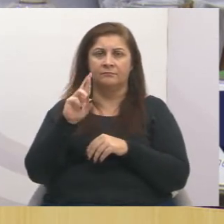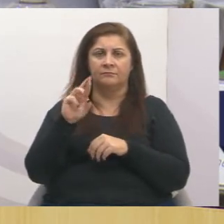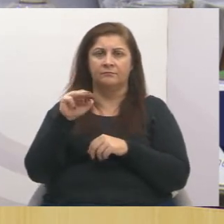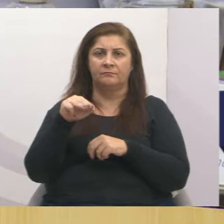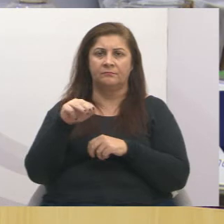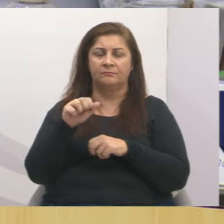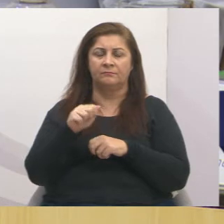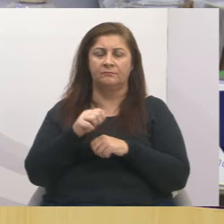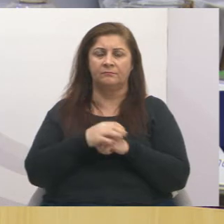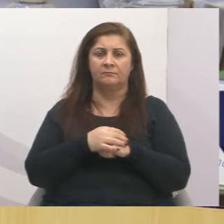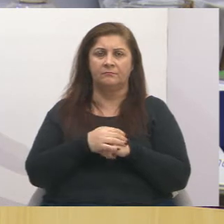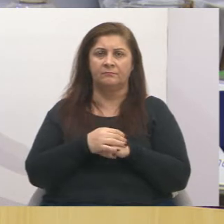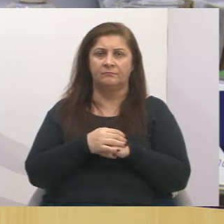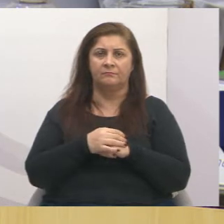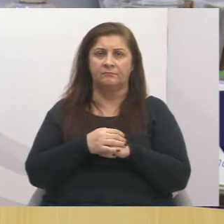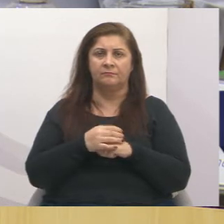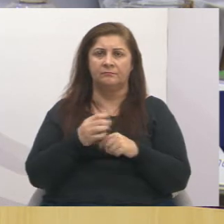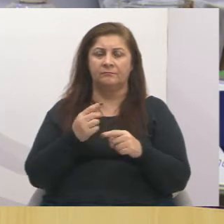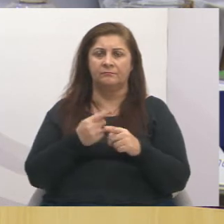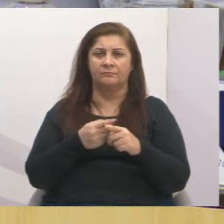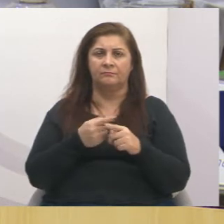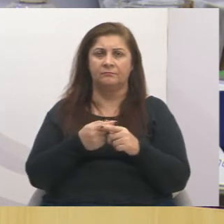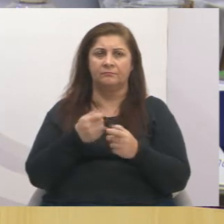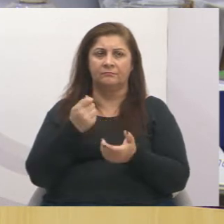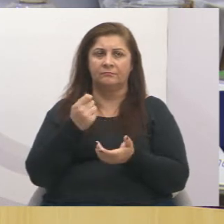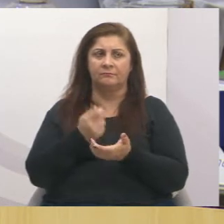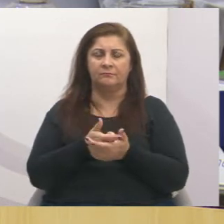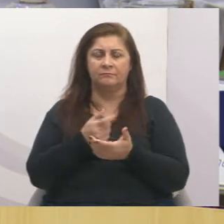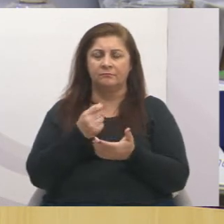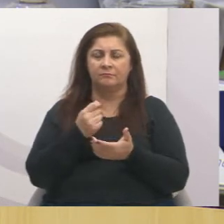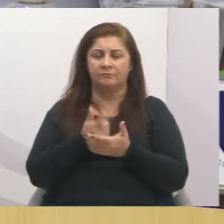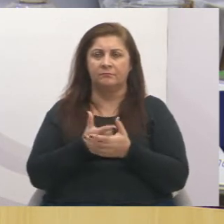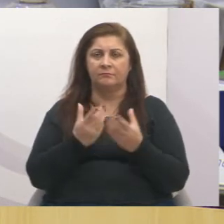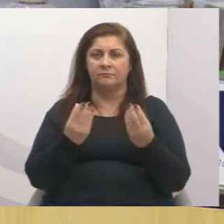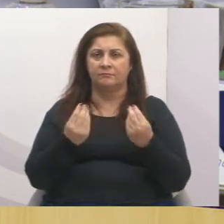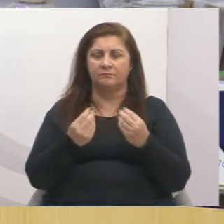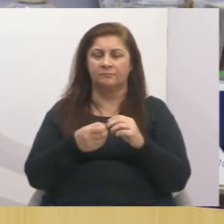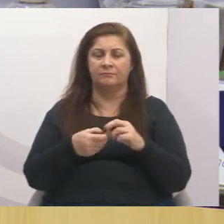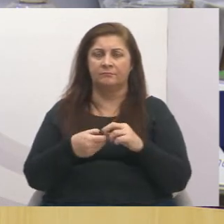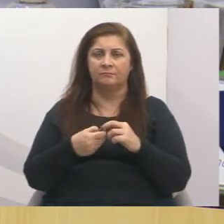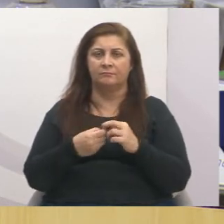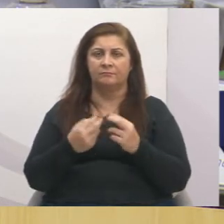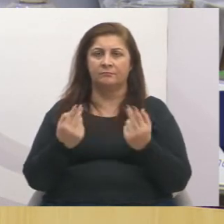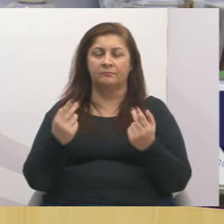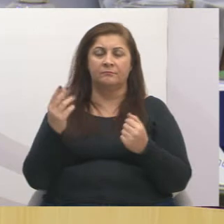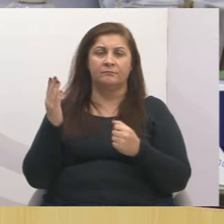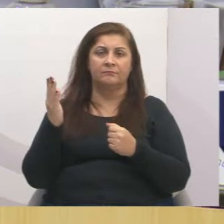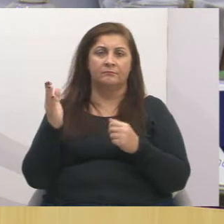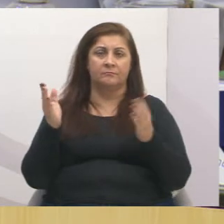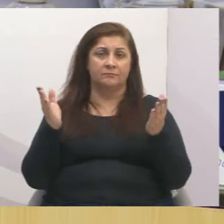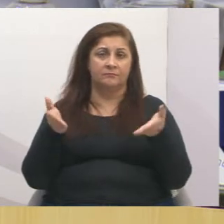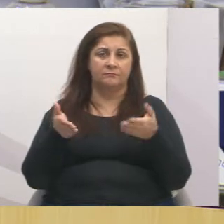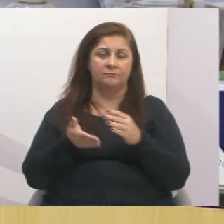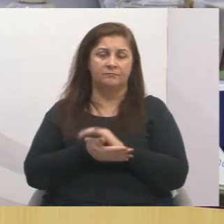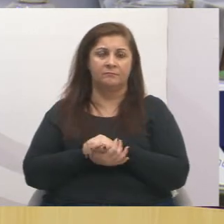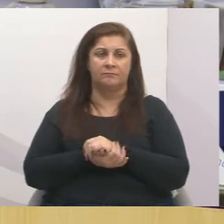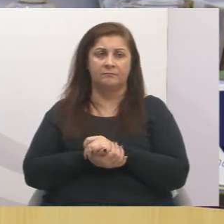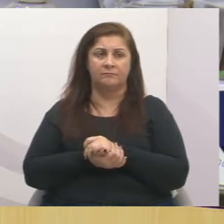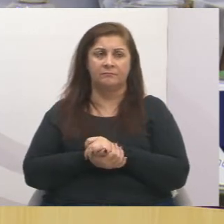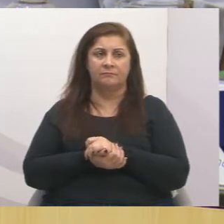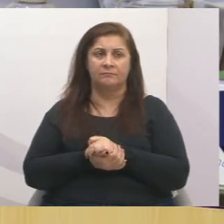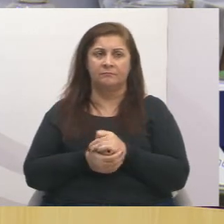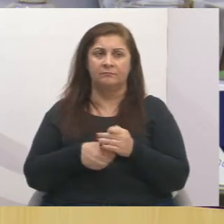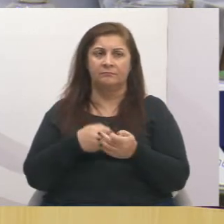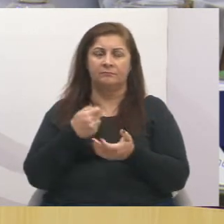você gasta muito dinheiro para fazer ela. E é o que está acontecendo aqui nessa reforma. Está se